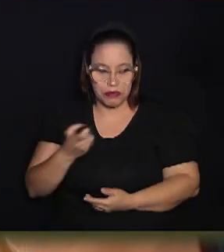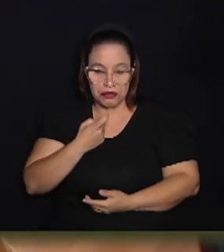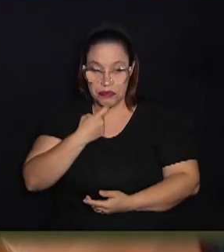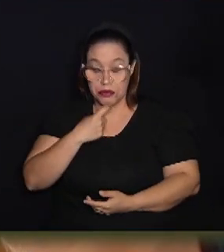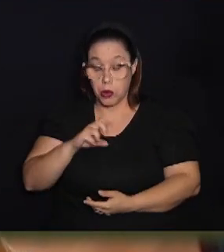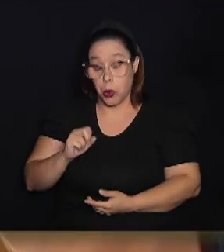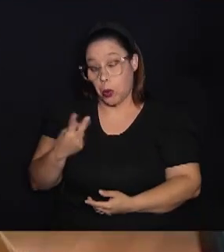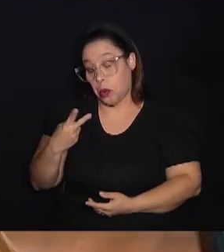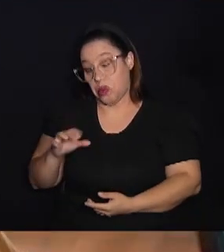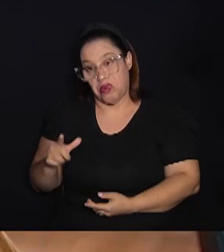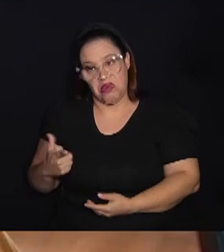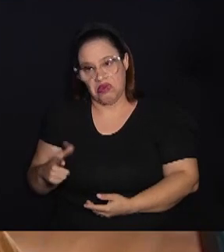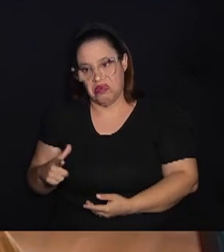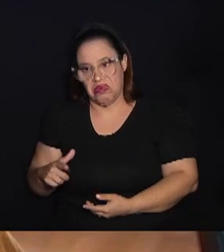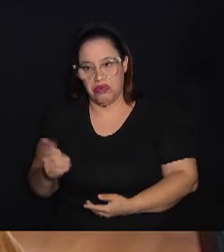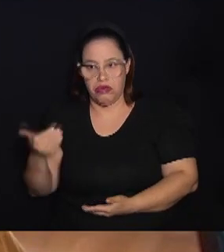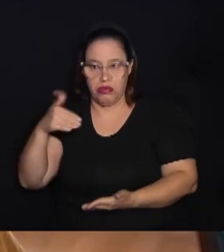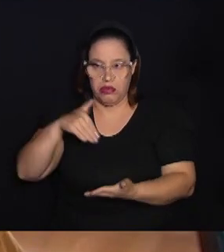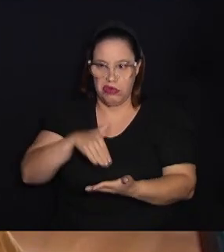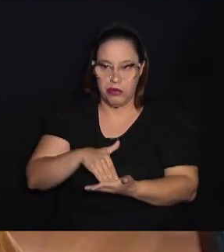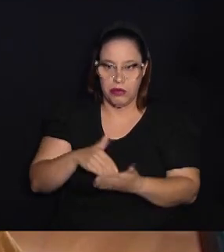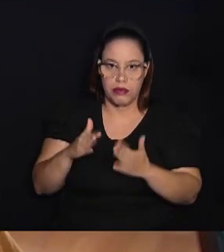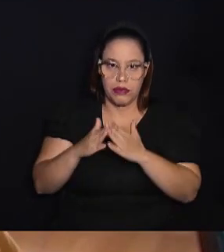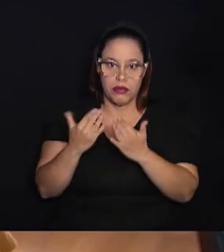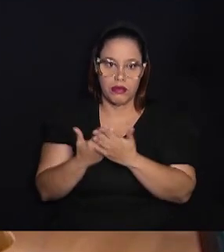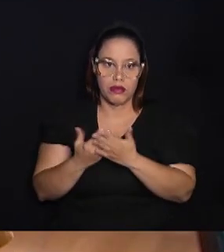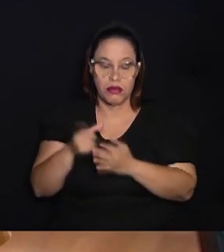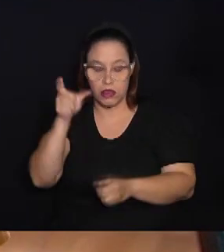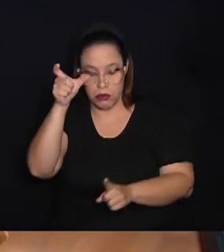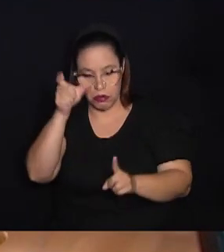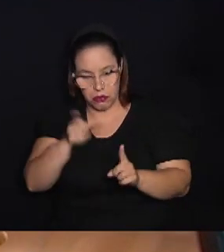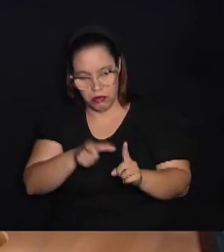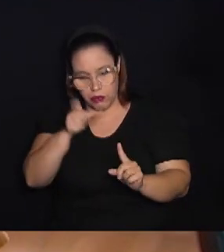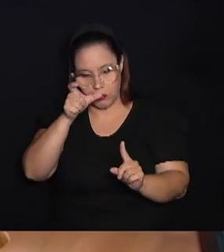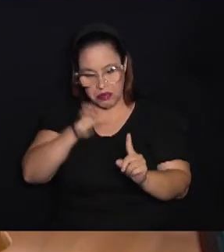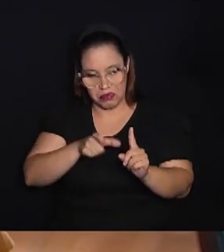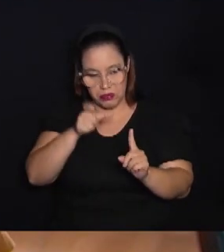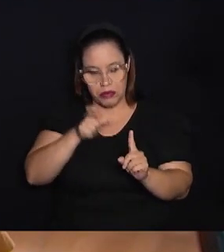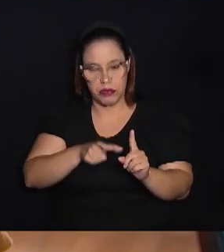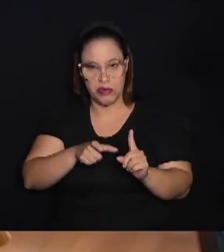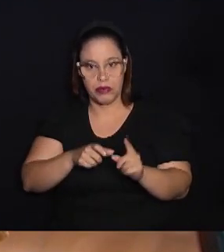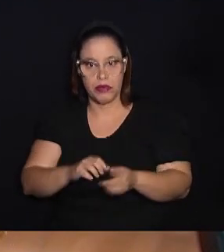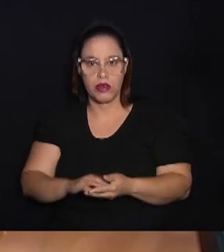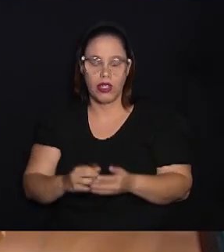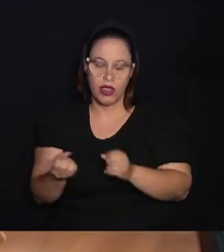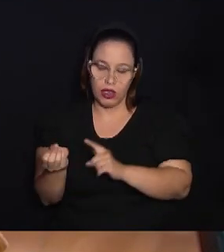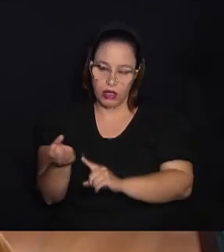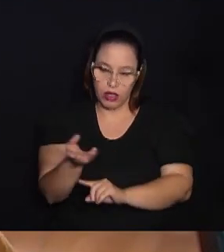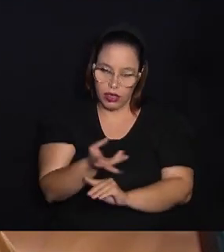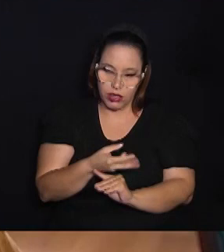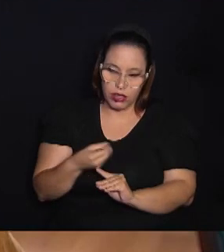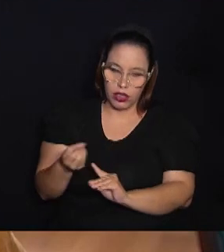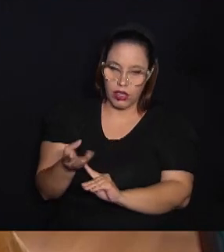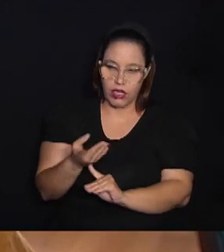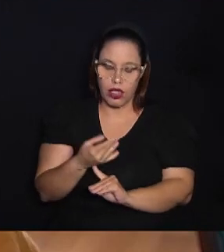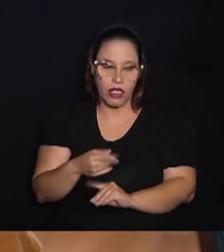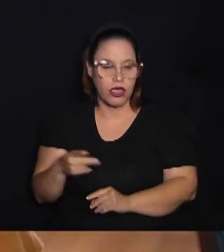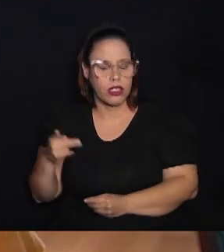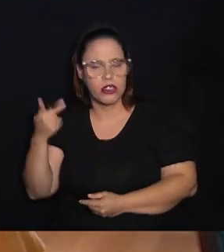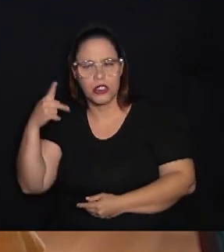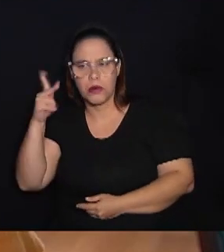ou não, né? Pela escola, personalidades, seja da arte, da televisão, da